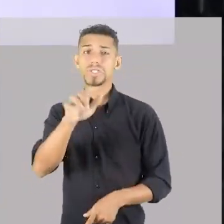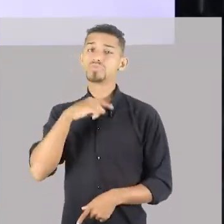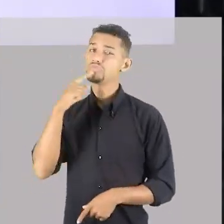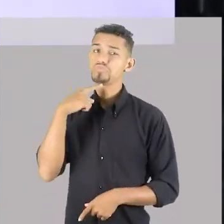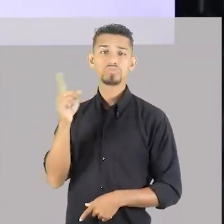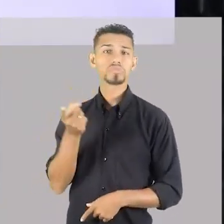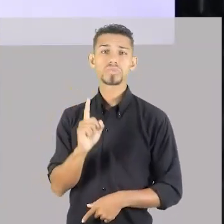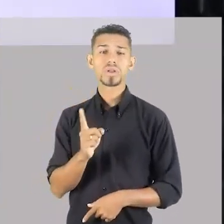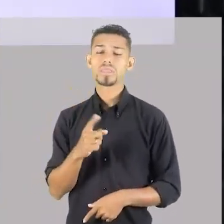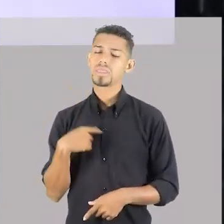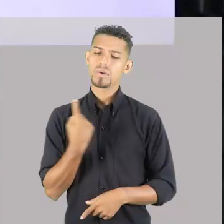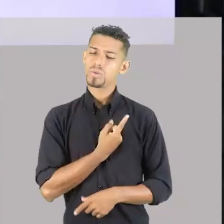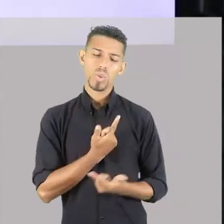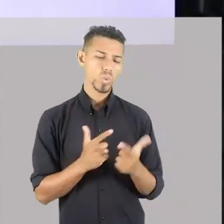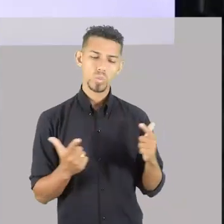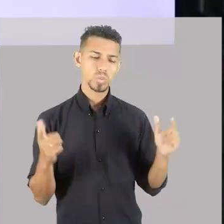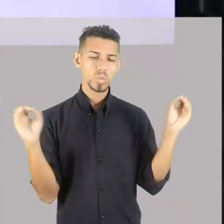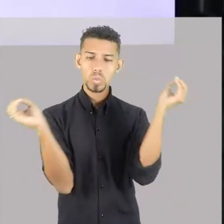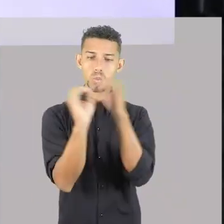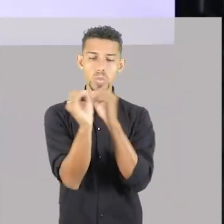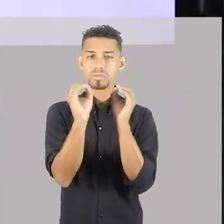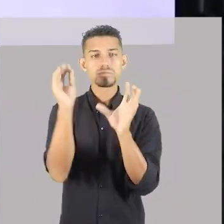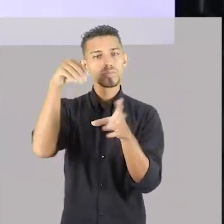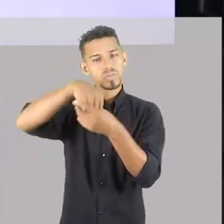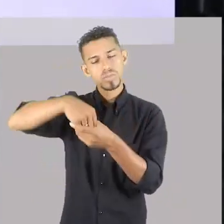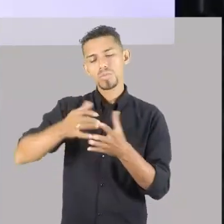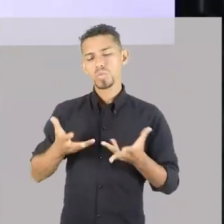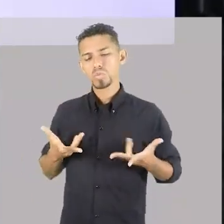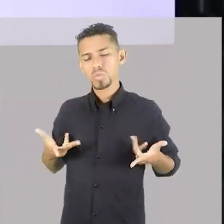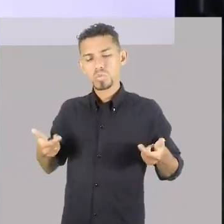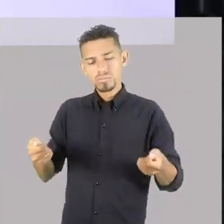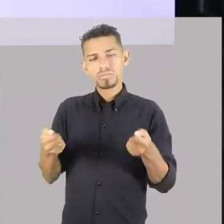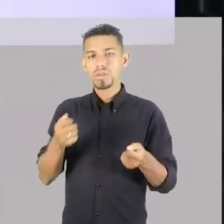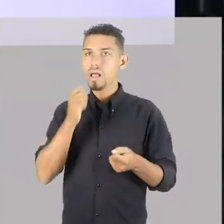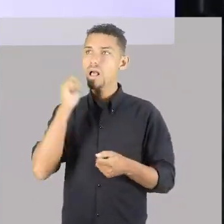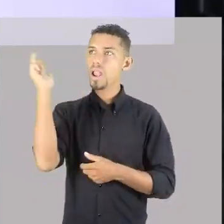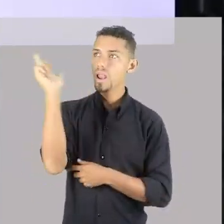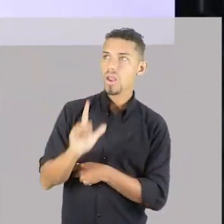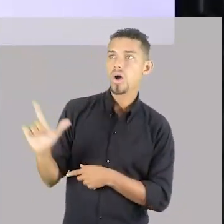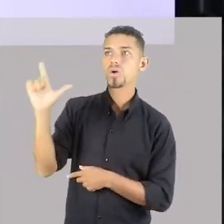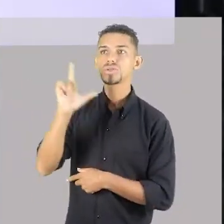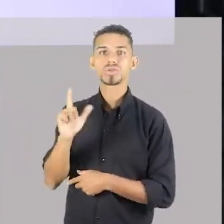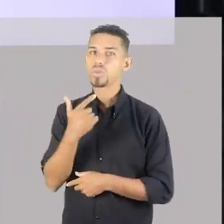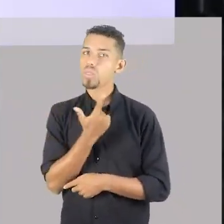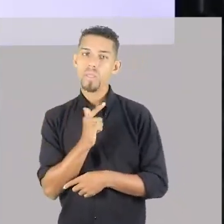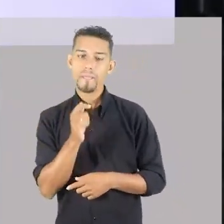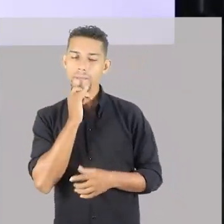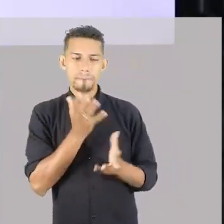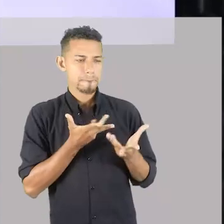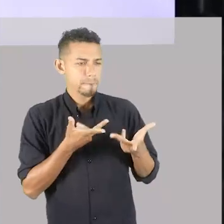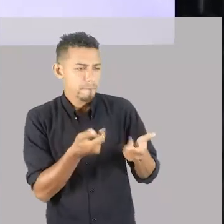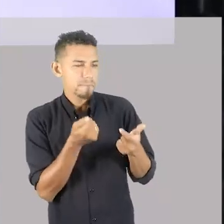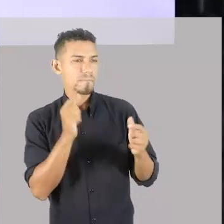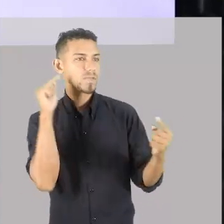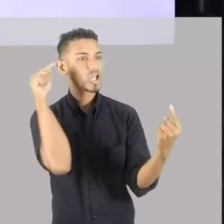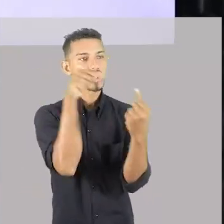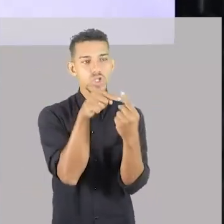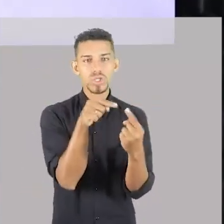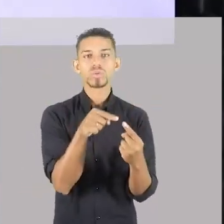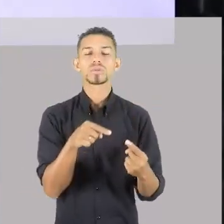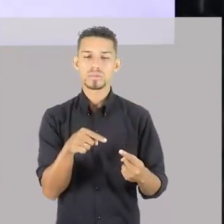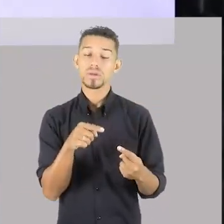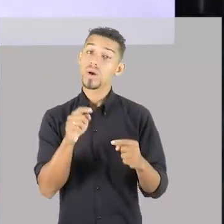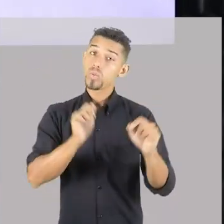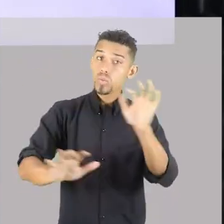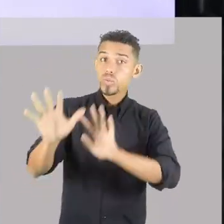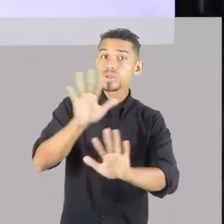assim, nós não temos ali o texto dentro de uma qualidade lógica, né? Dentro de uma qualidade de intencionalidade. Então,